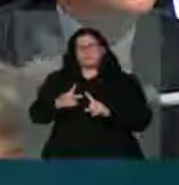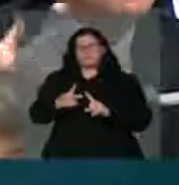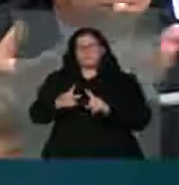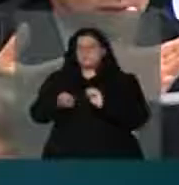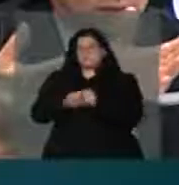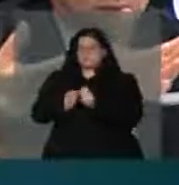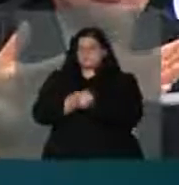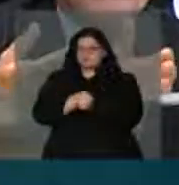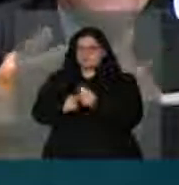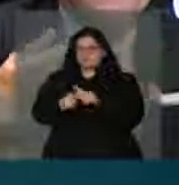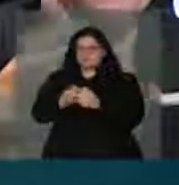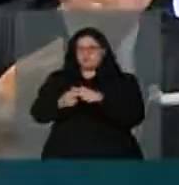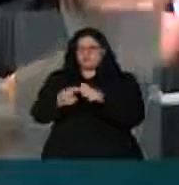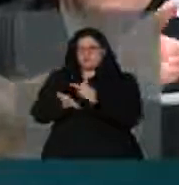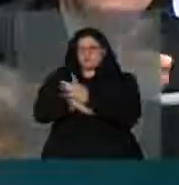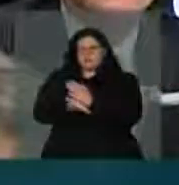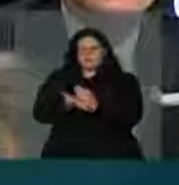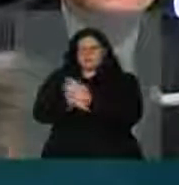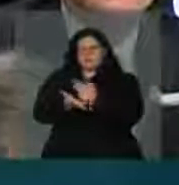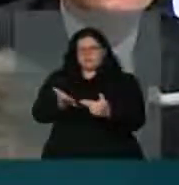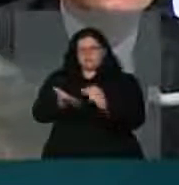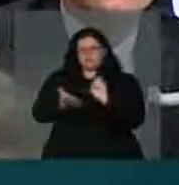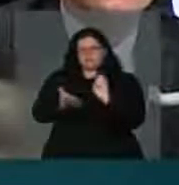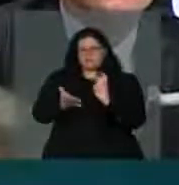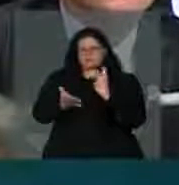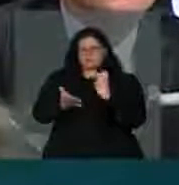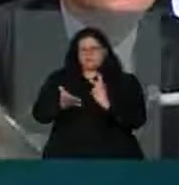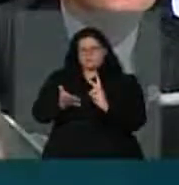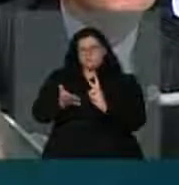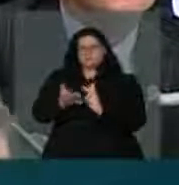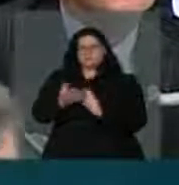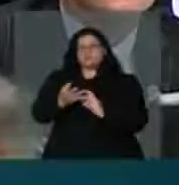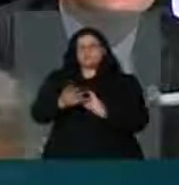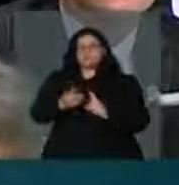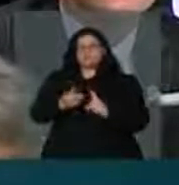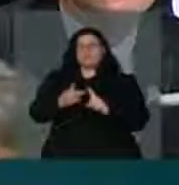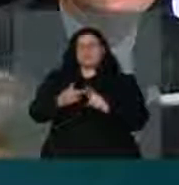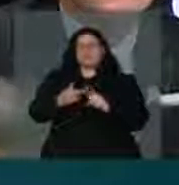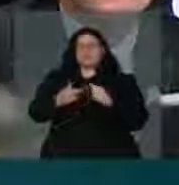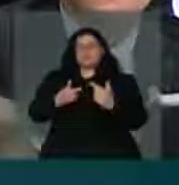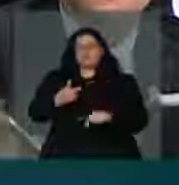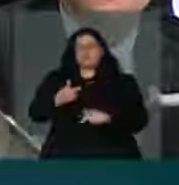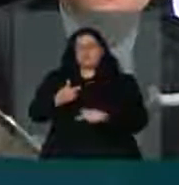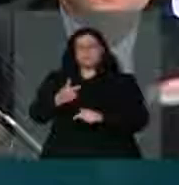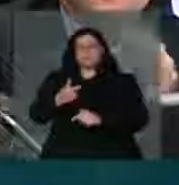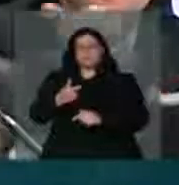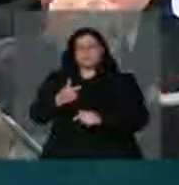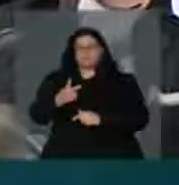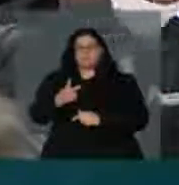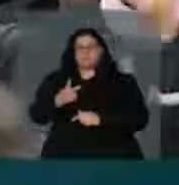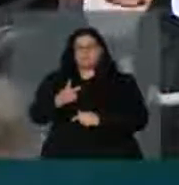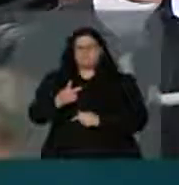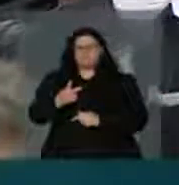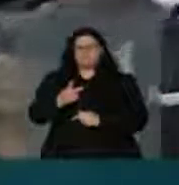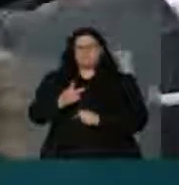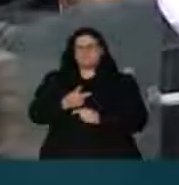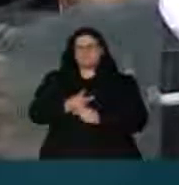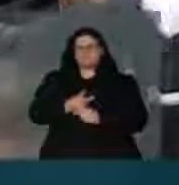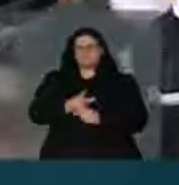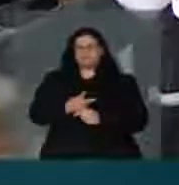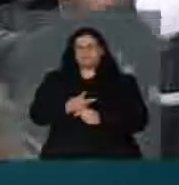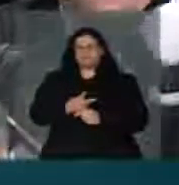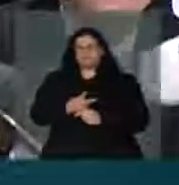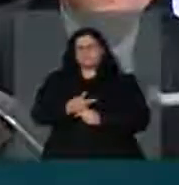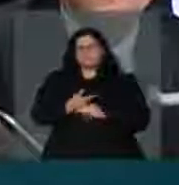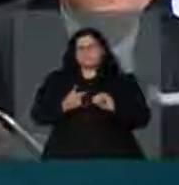que melhorias que podem ser feitos, inclusive a instituição de uma cláusula de desempenho individual e, eventualmente, a questão das sobras,